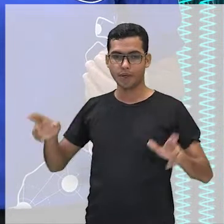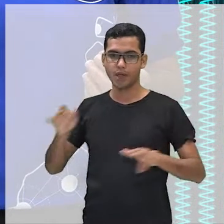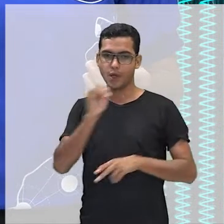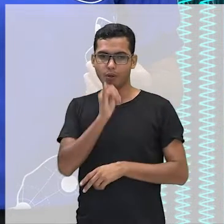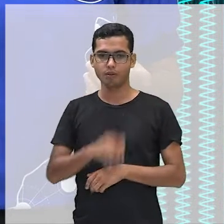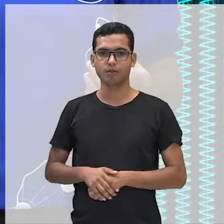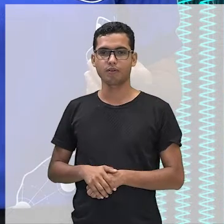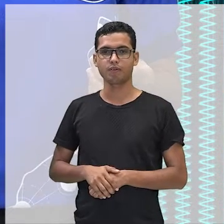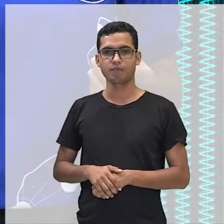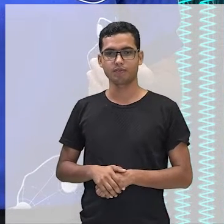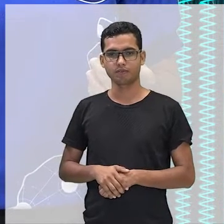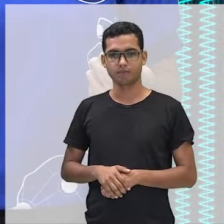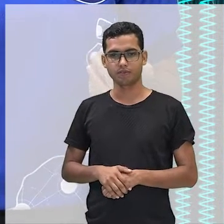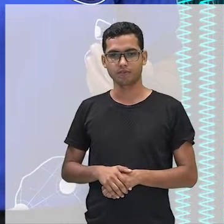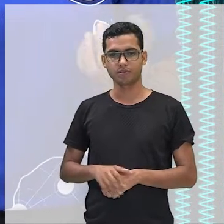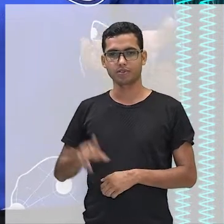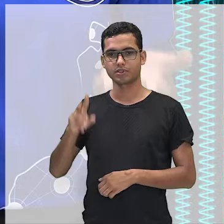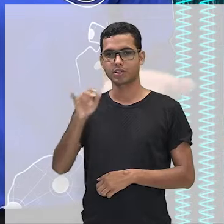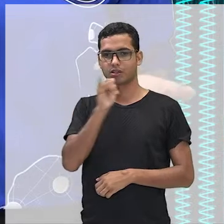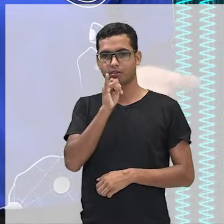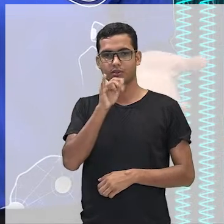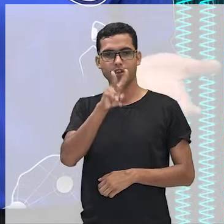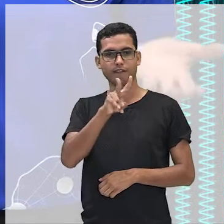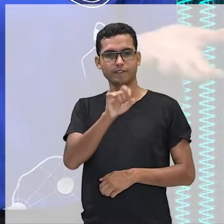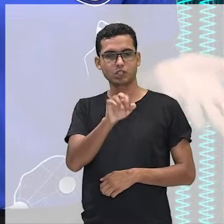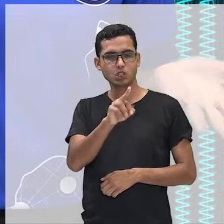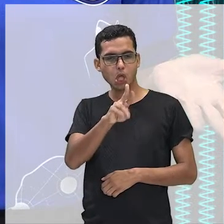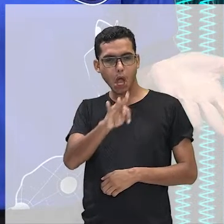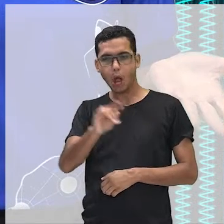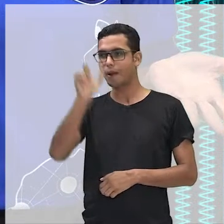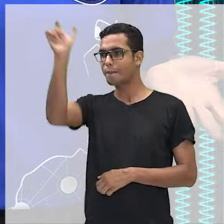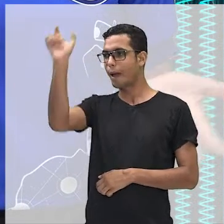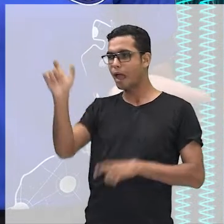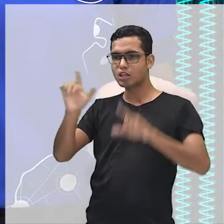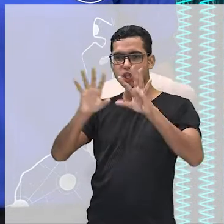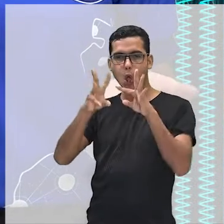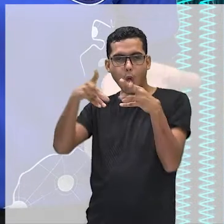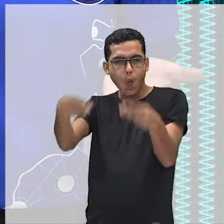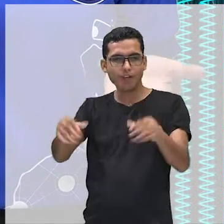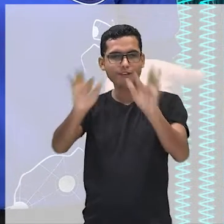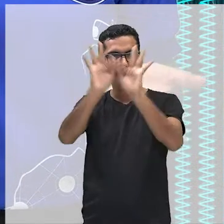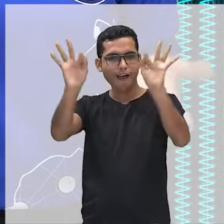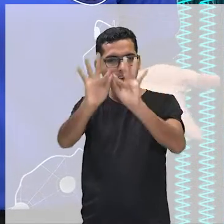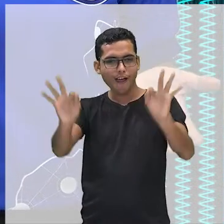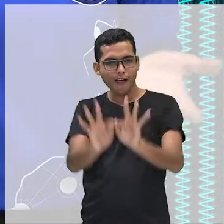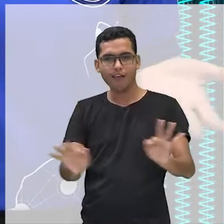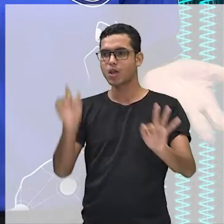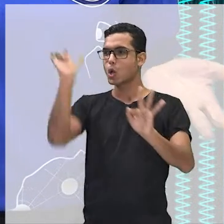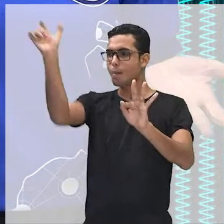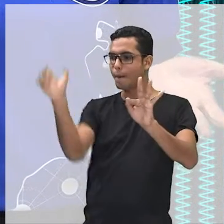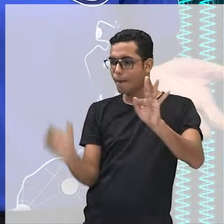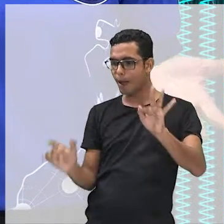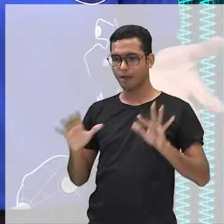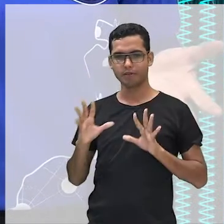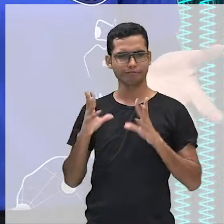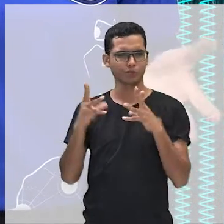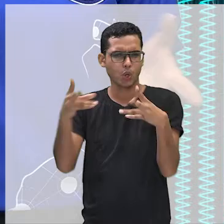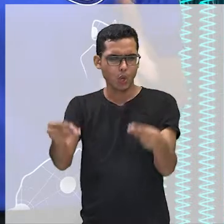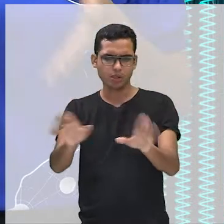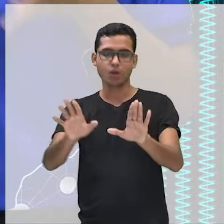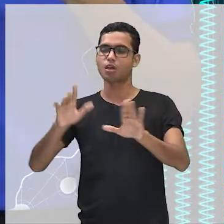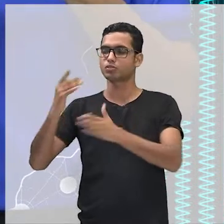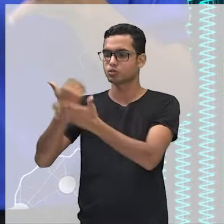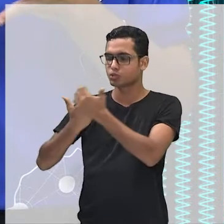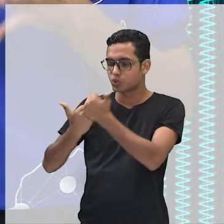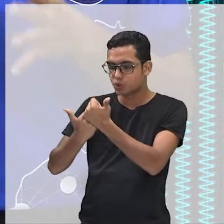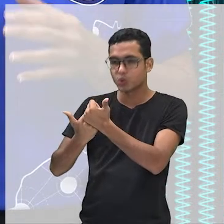Potira and Sammy like Victoria, Solomon called Victoria, the teacher talks to Victoria. Certo?